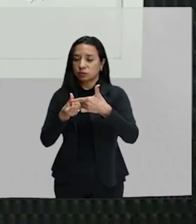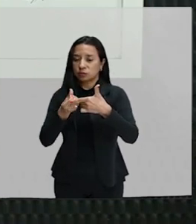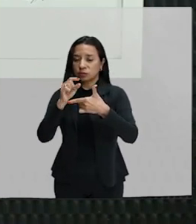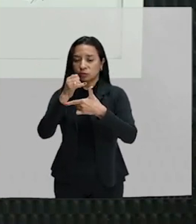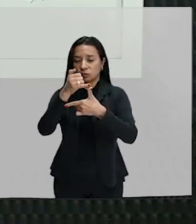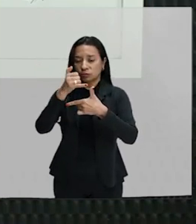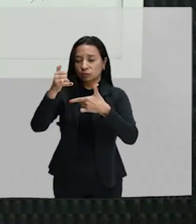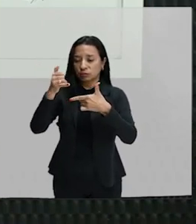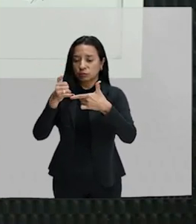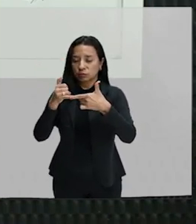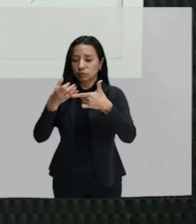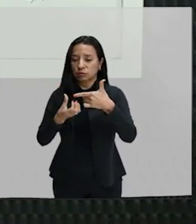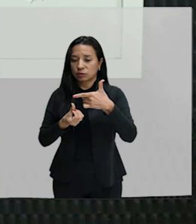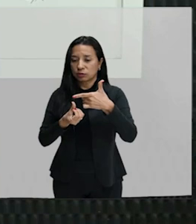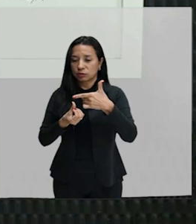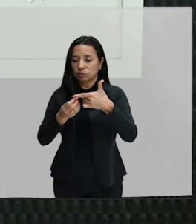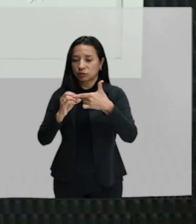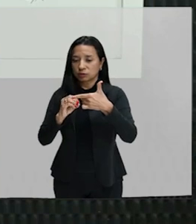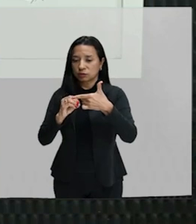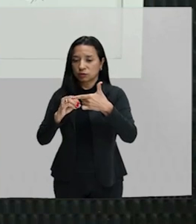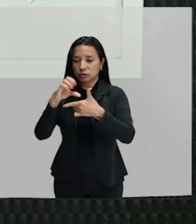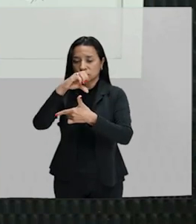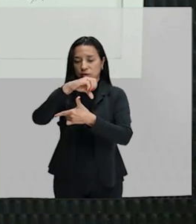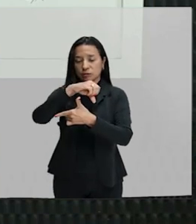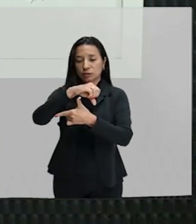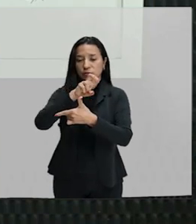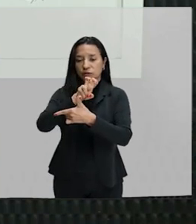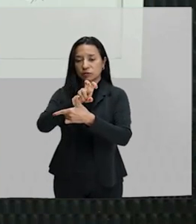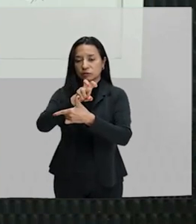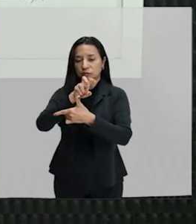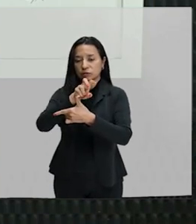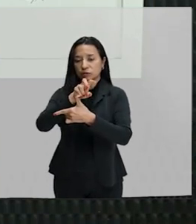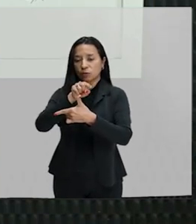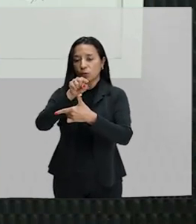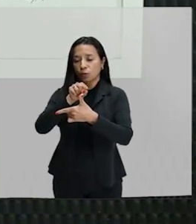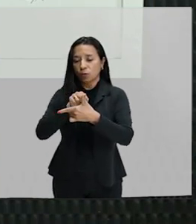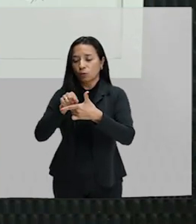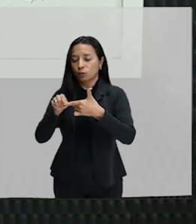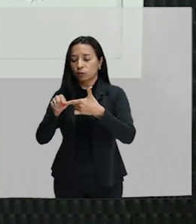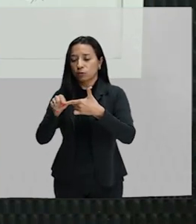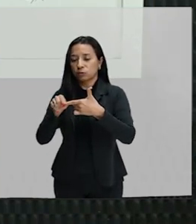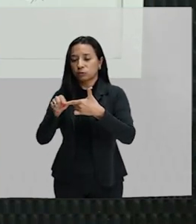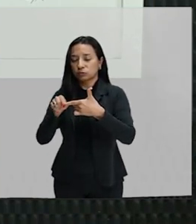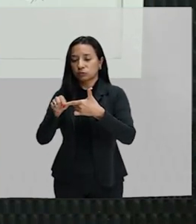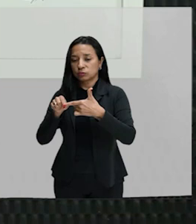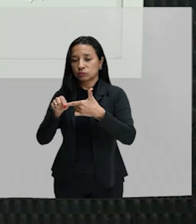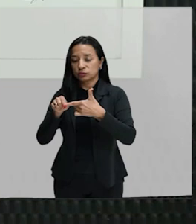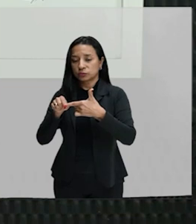e 95 Então essas são as coordenadas deste ponto 60º c